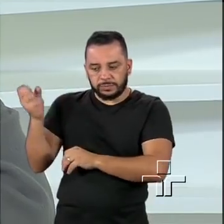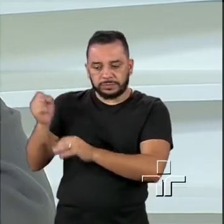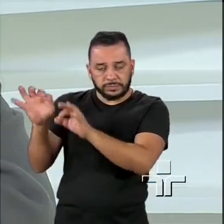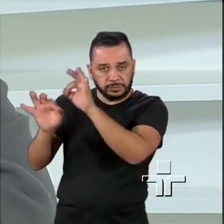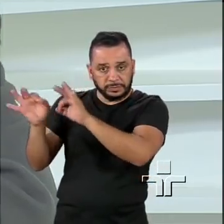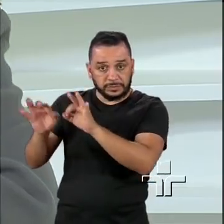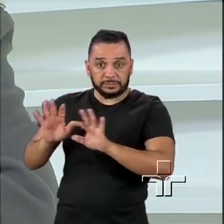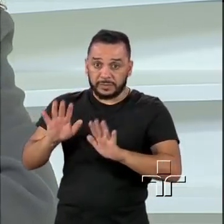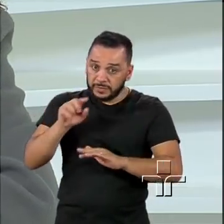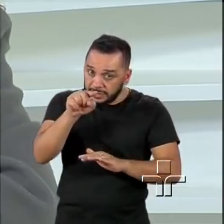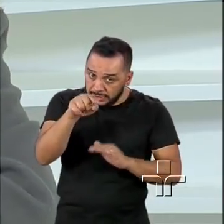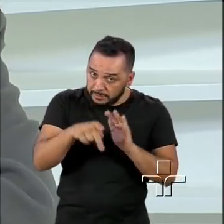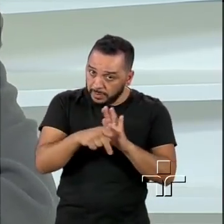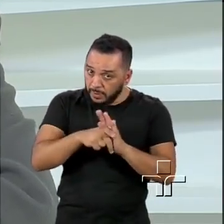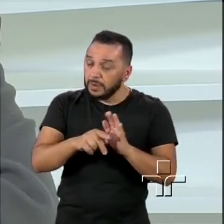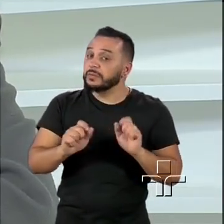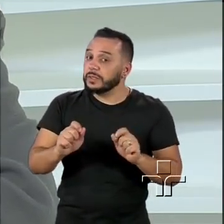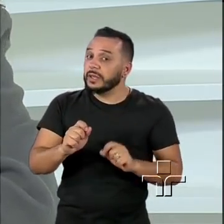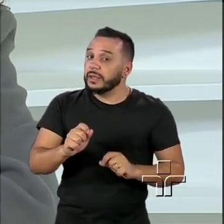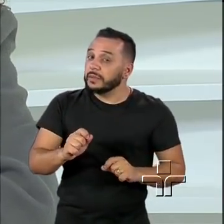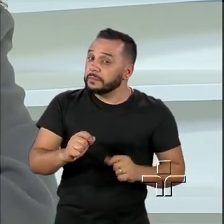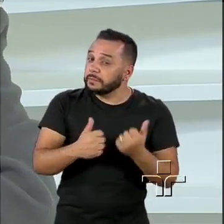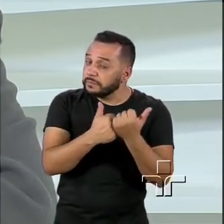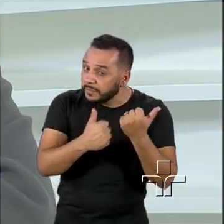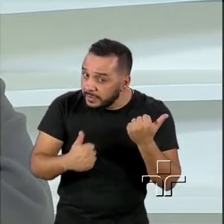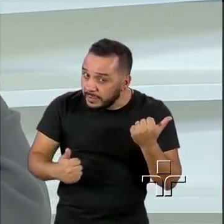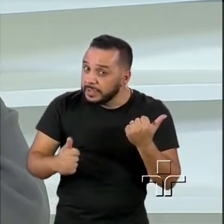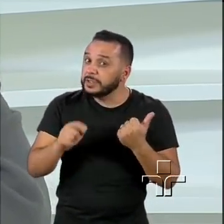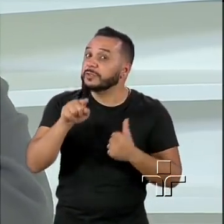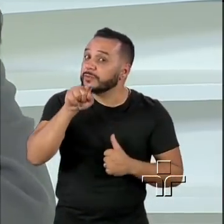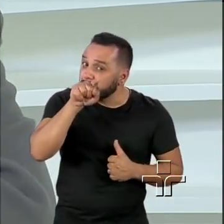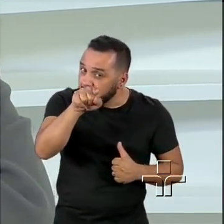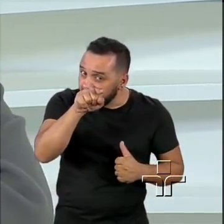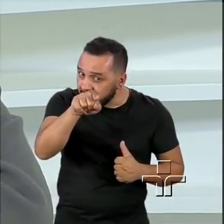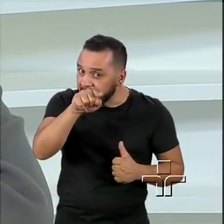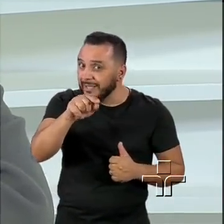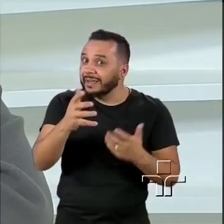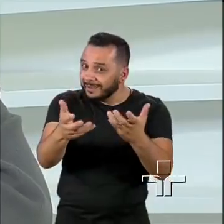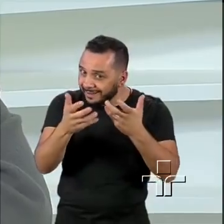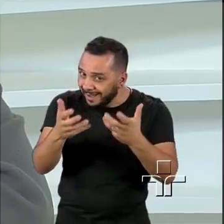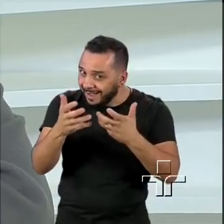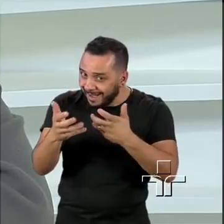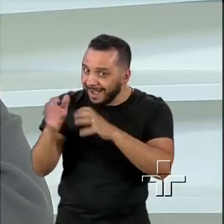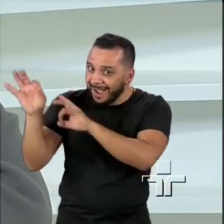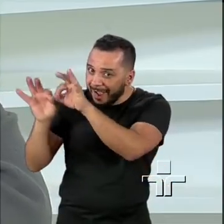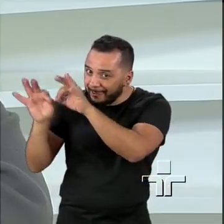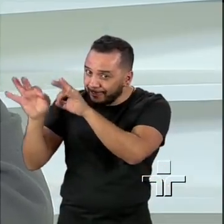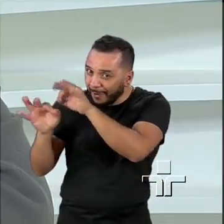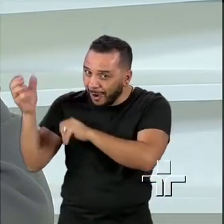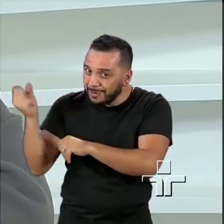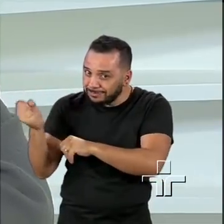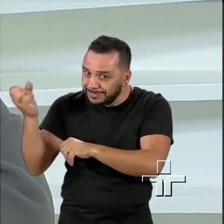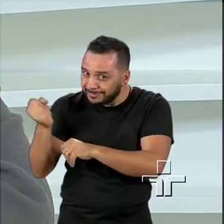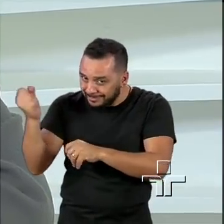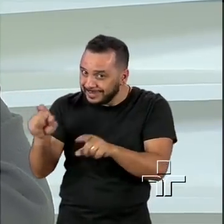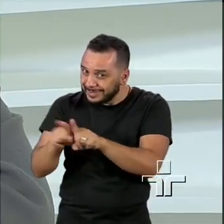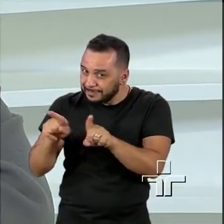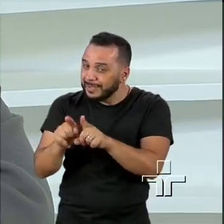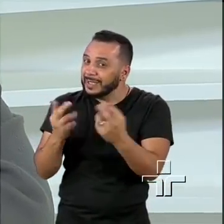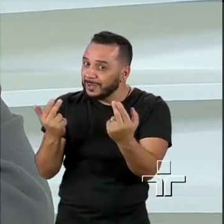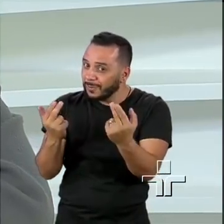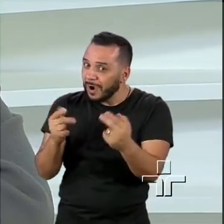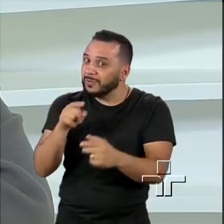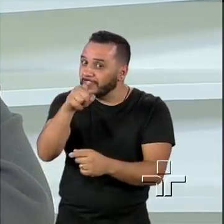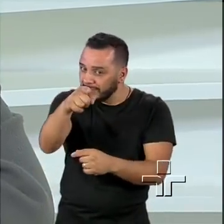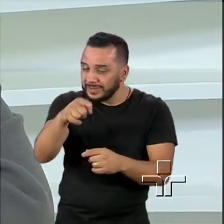de uma reforma, inclusive a presidenta Dilma também iniciou um processo de mudanças, particularmente em relação às medidas que o senhor defendia,